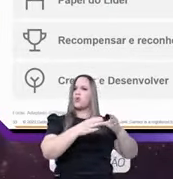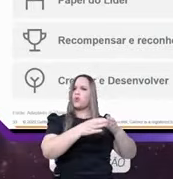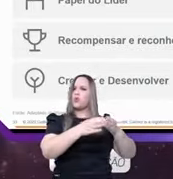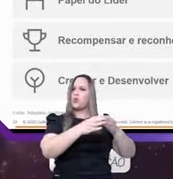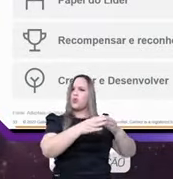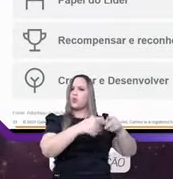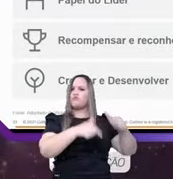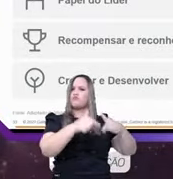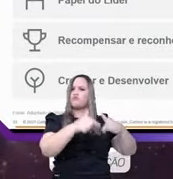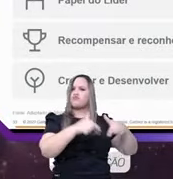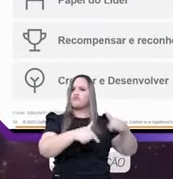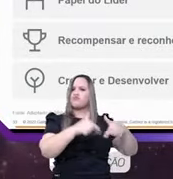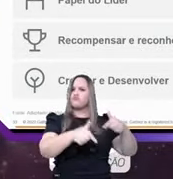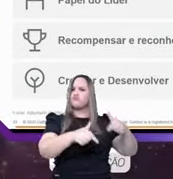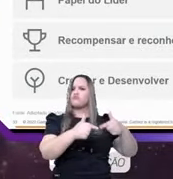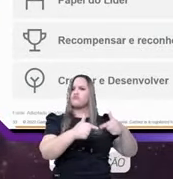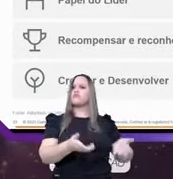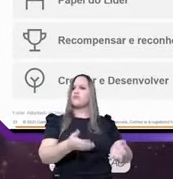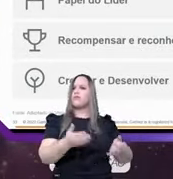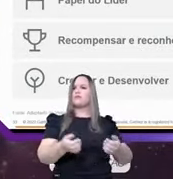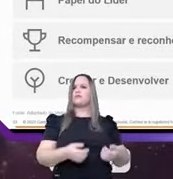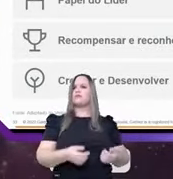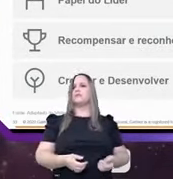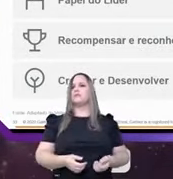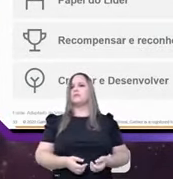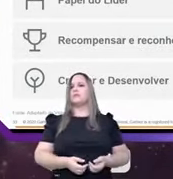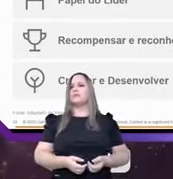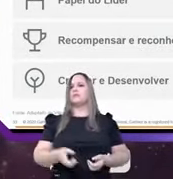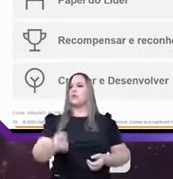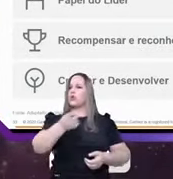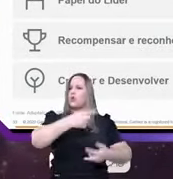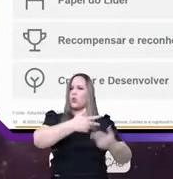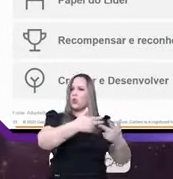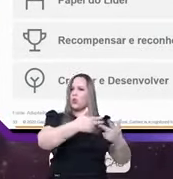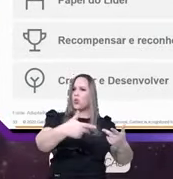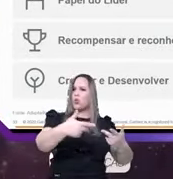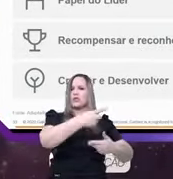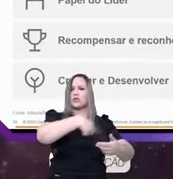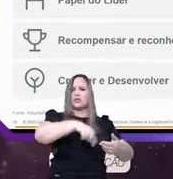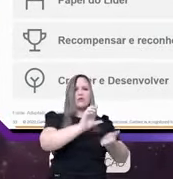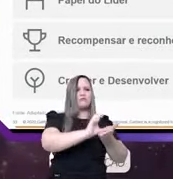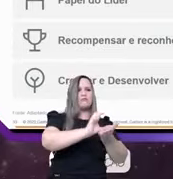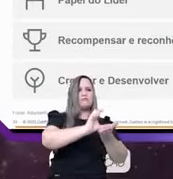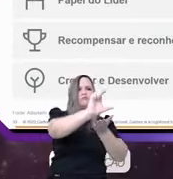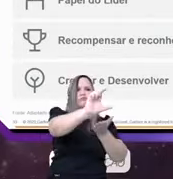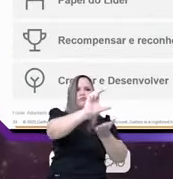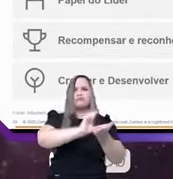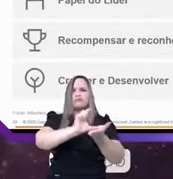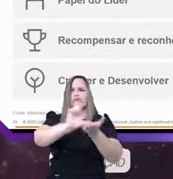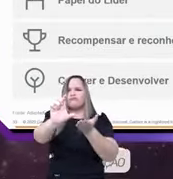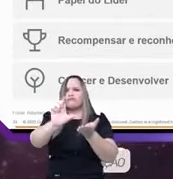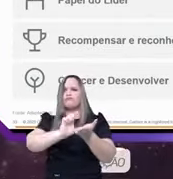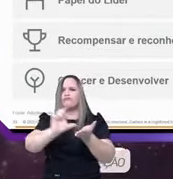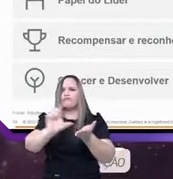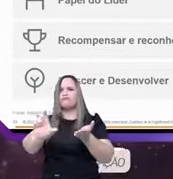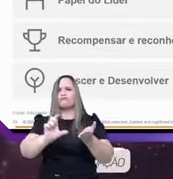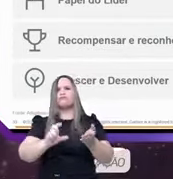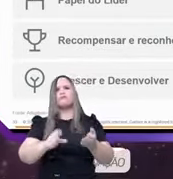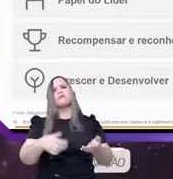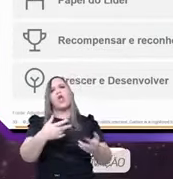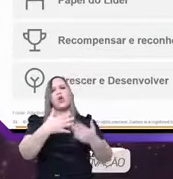Um produto viável. Algo que nós conseguimos entregar para atender aos